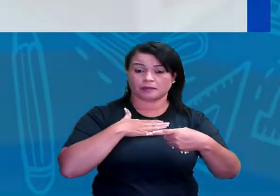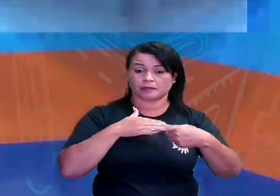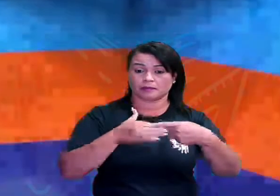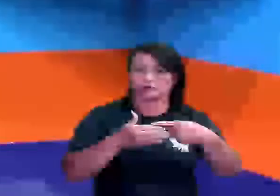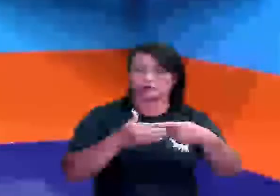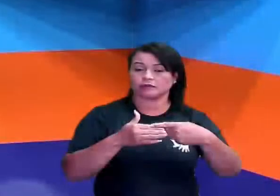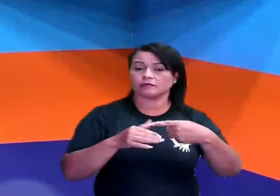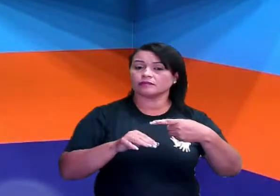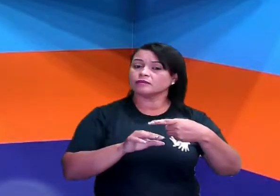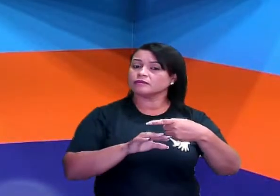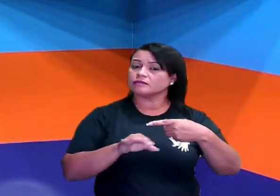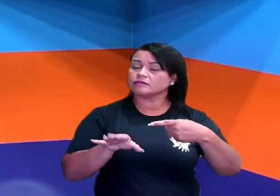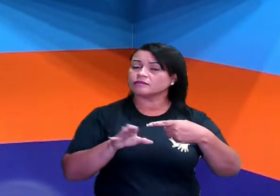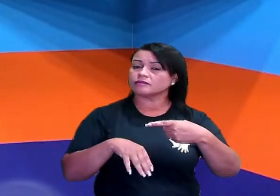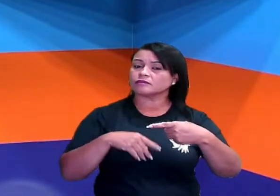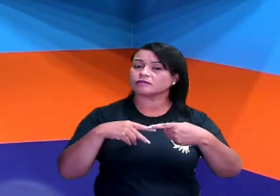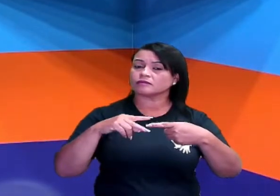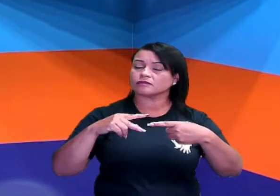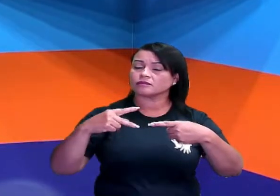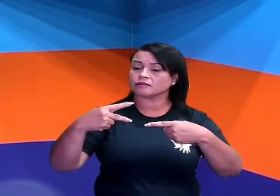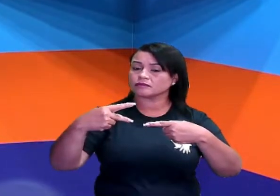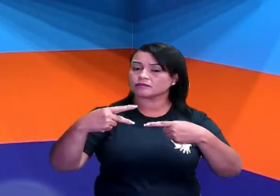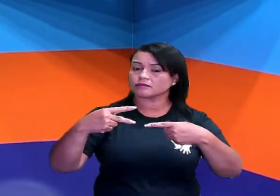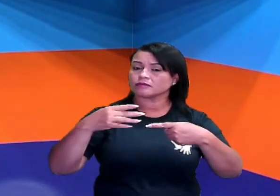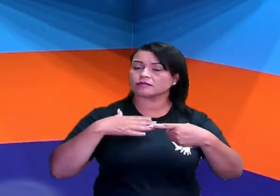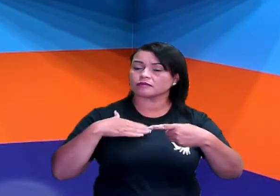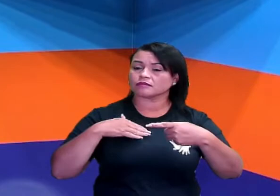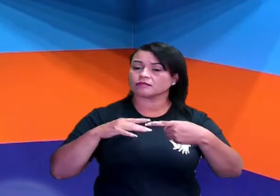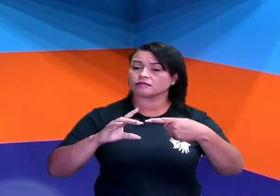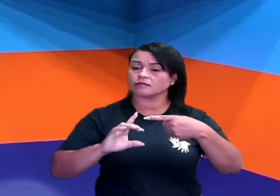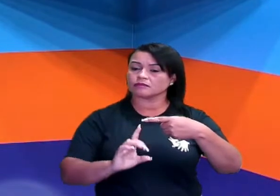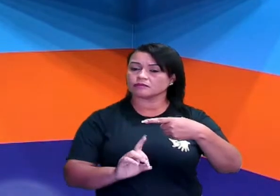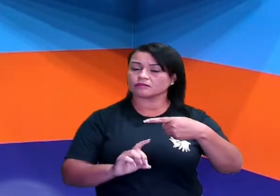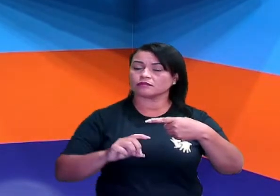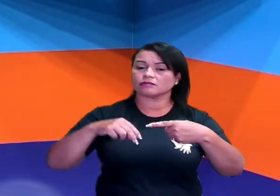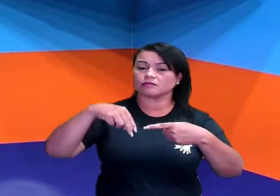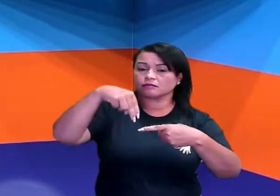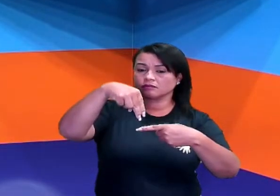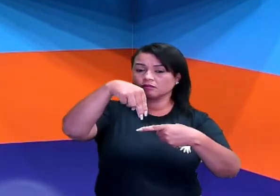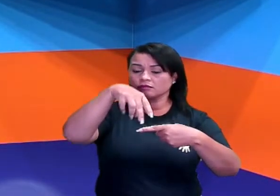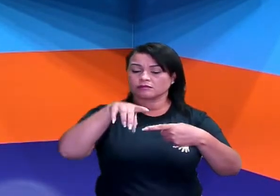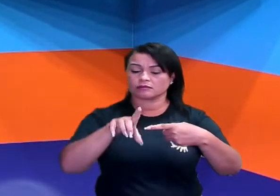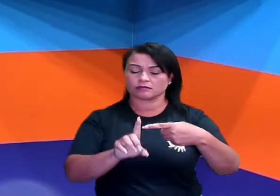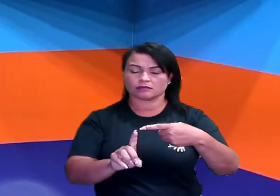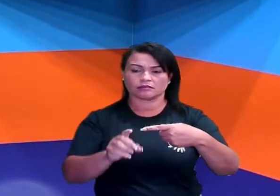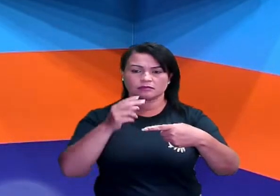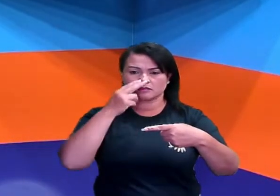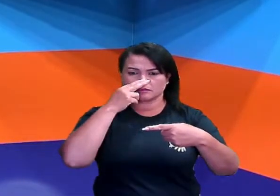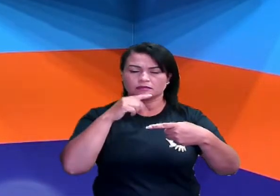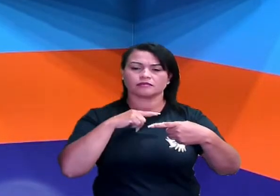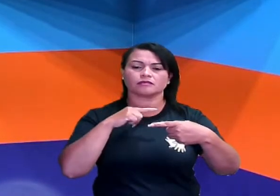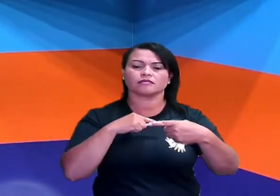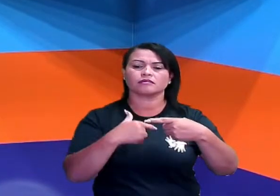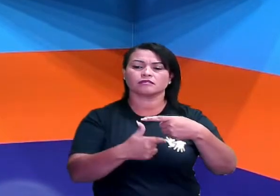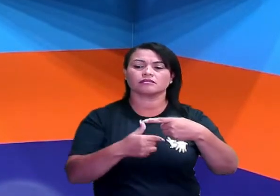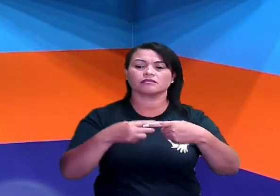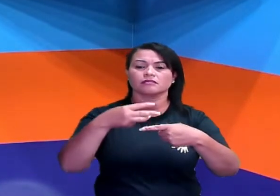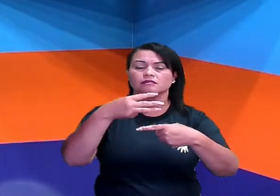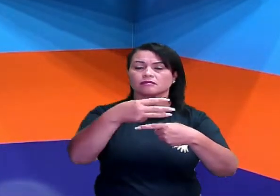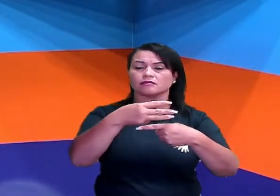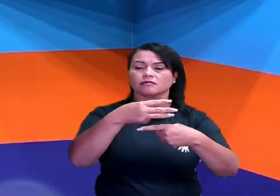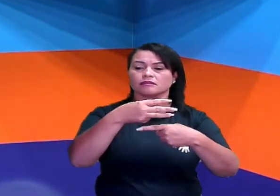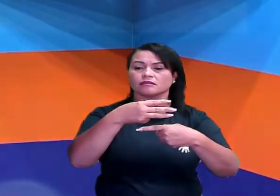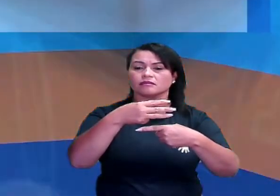ele vai ser tanto para o meu numerador como para o meu denominador, tá certo? Então, aqui eu vou ter, ó, 2 elevado a 3 e